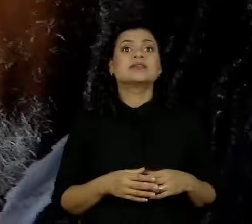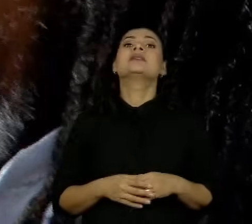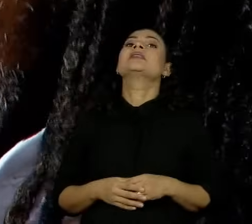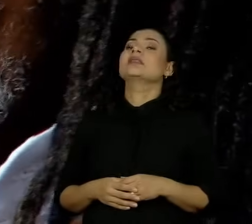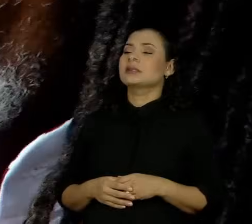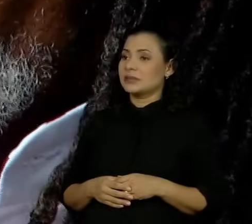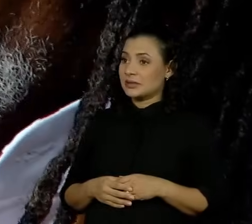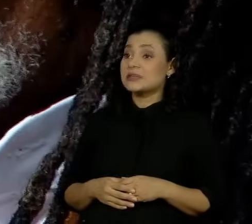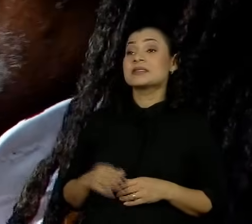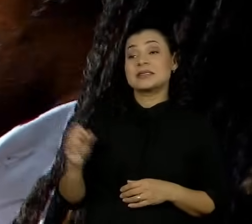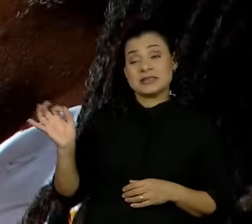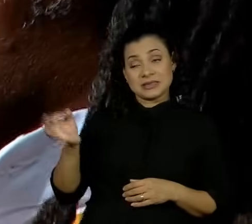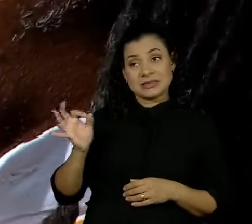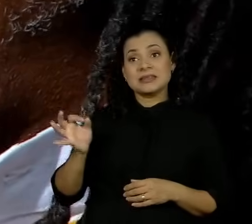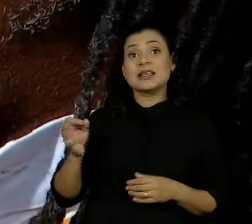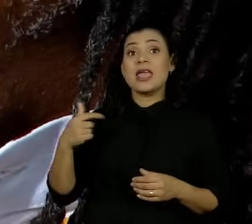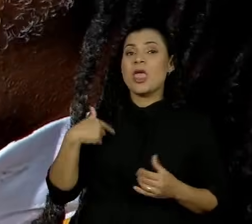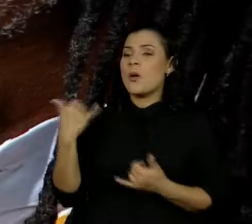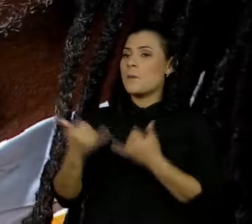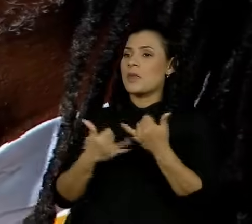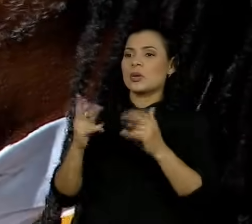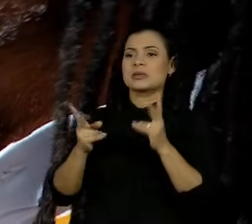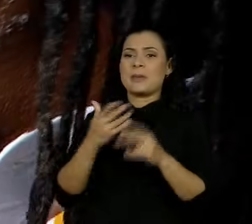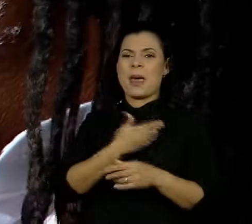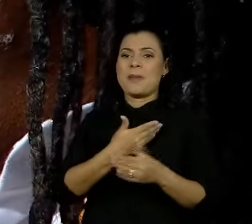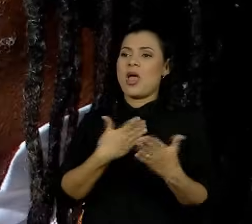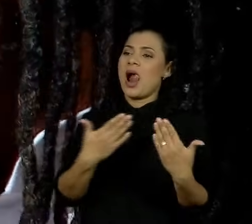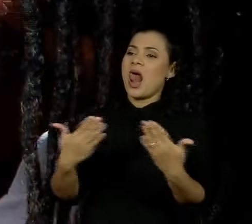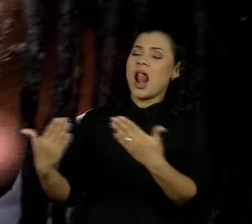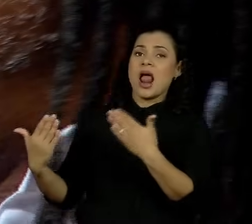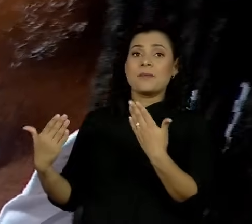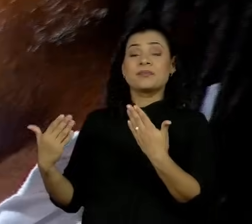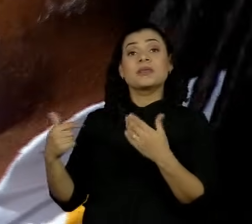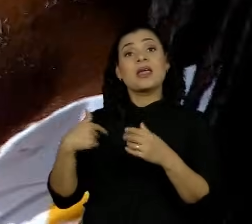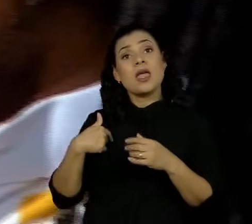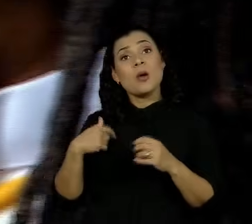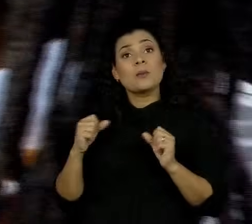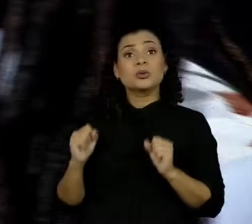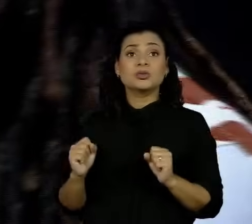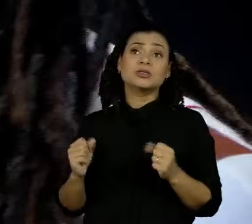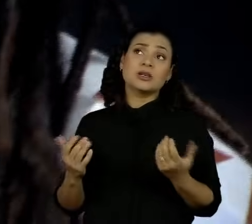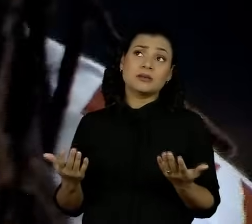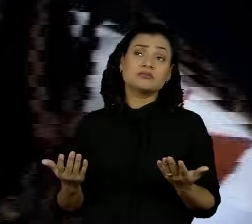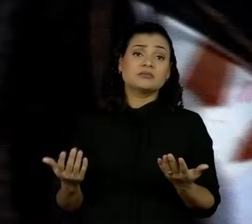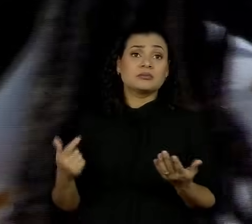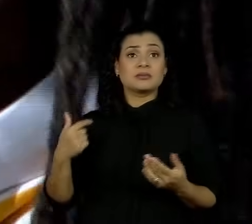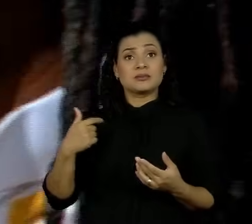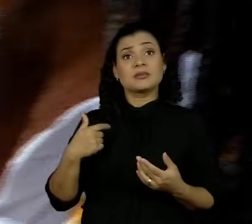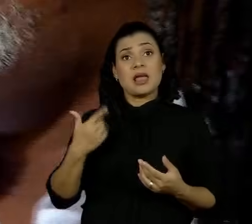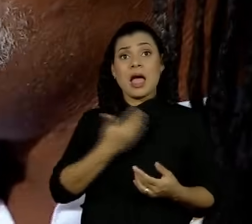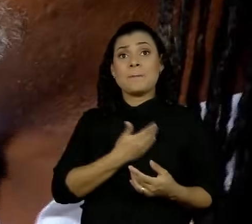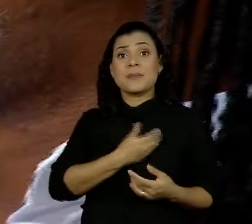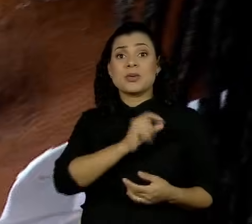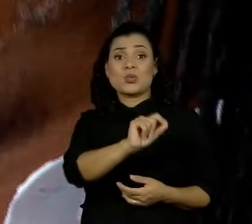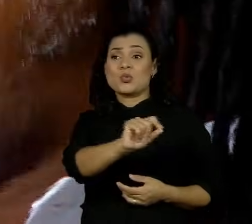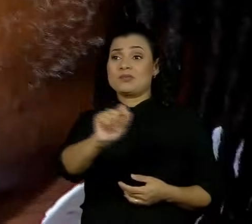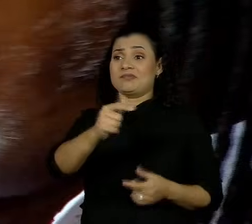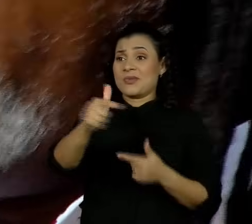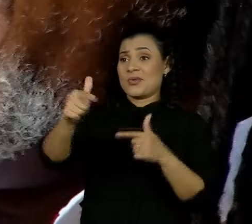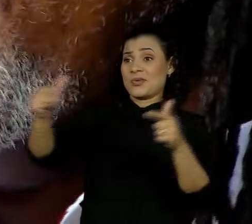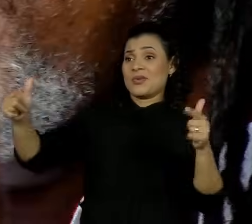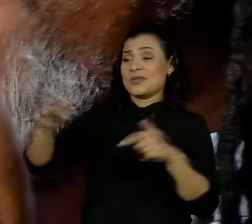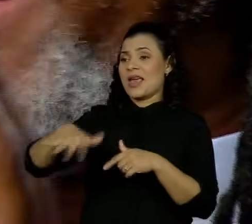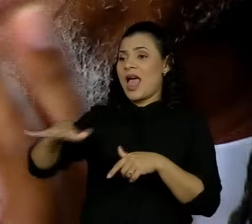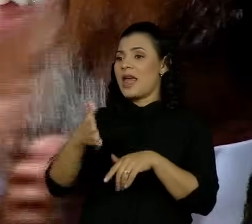Alexandre? Eu brinco com meus amigos se eu falar assim, nossa, eu poderia, com todo respeito às minhas amigas e amigos que foram